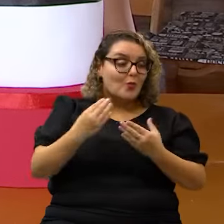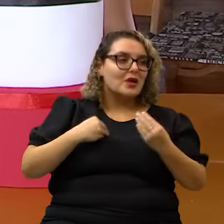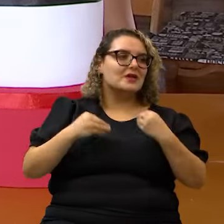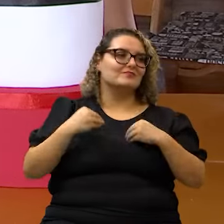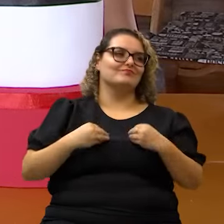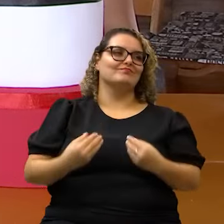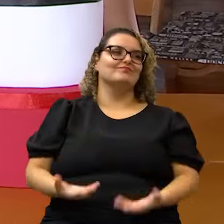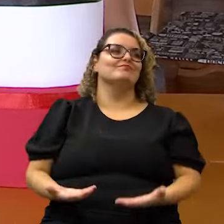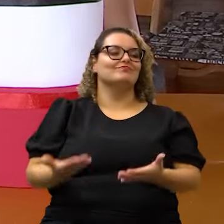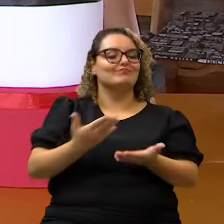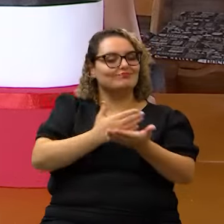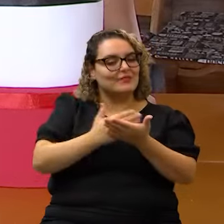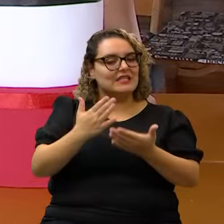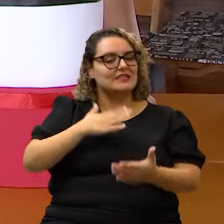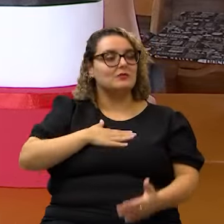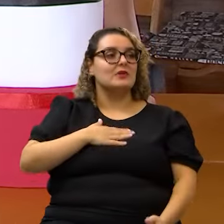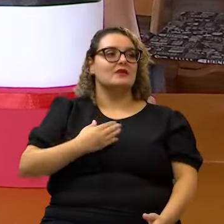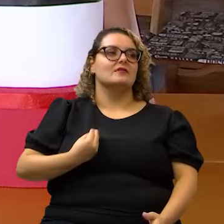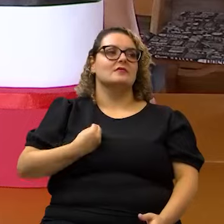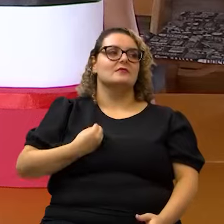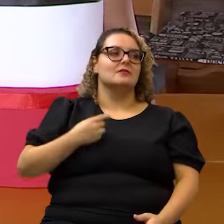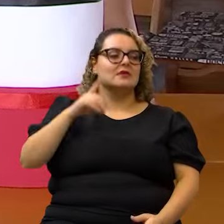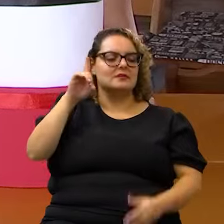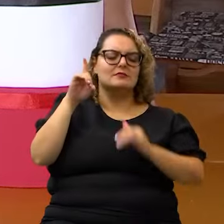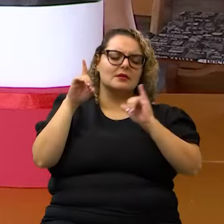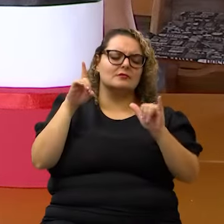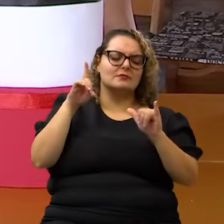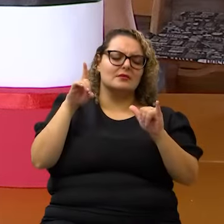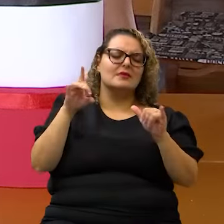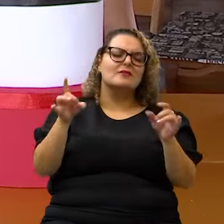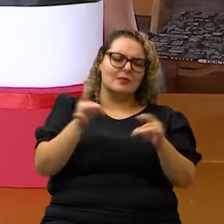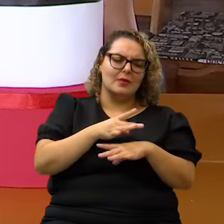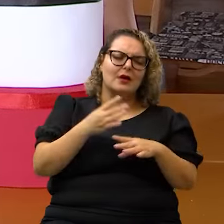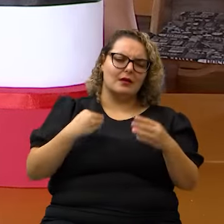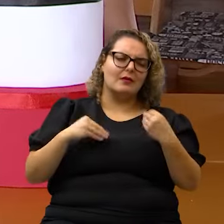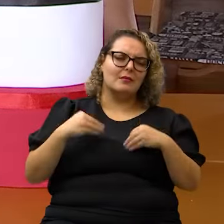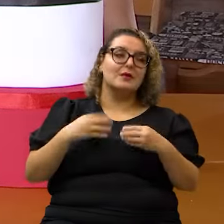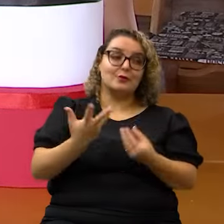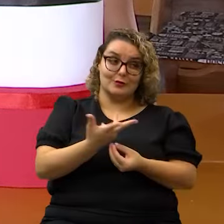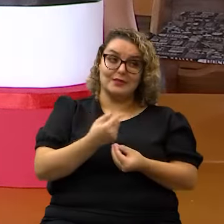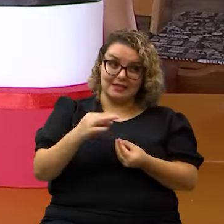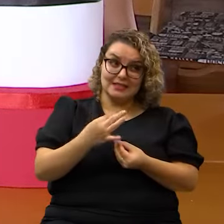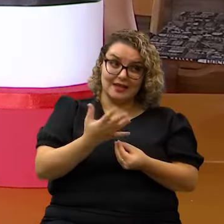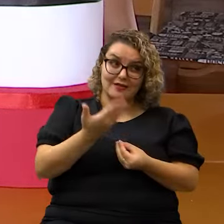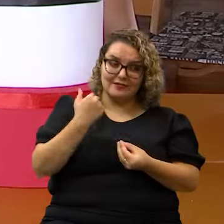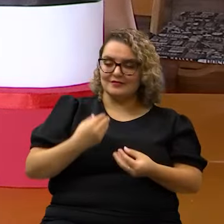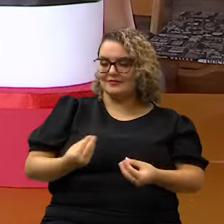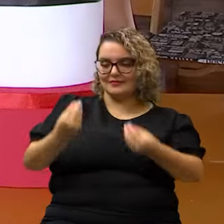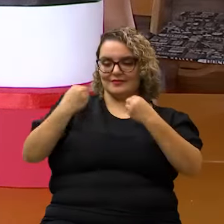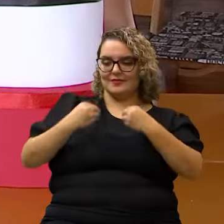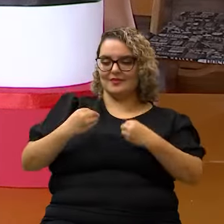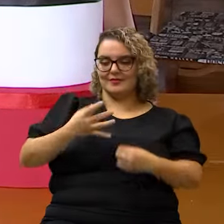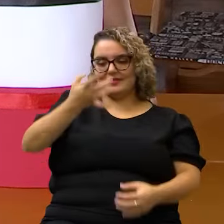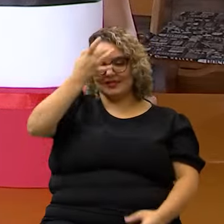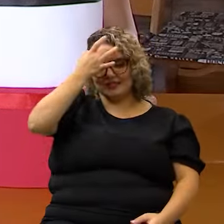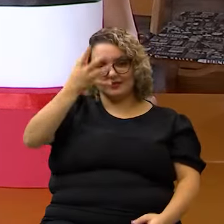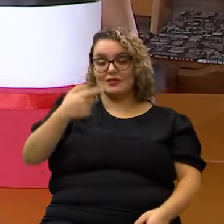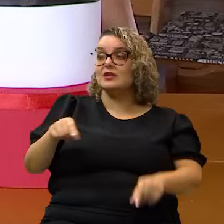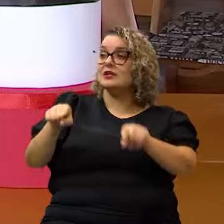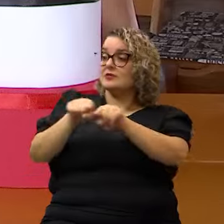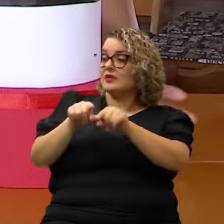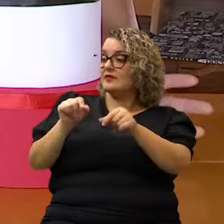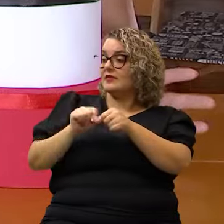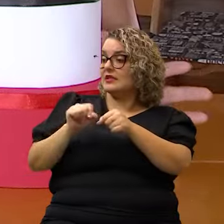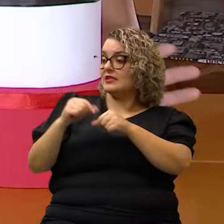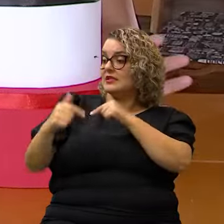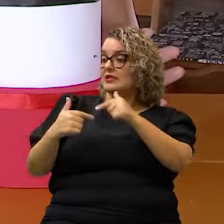início da depressão quis entrar na minha vida, mas aí o Papai do Céu falou... Vamos tirar essa depressão através do artesanato? E o senhor me deu. E,